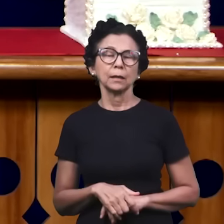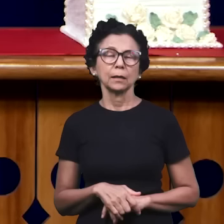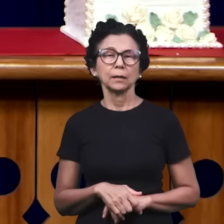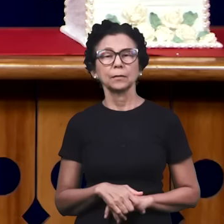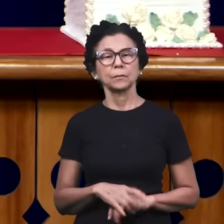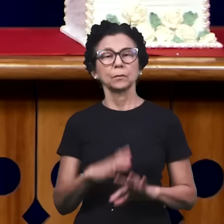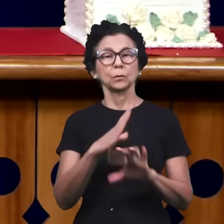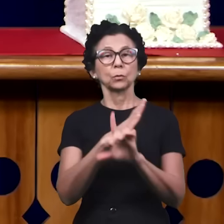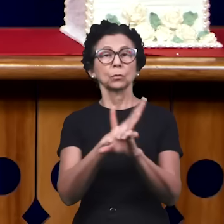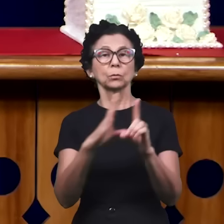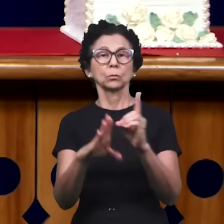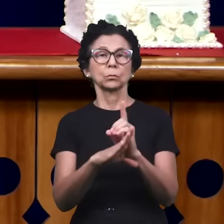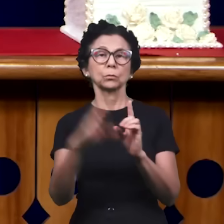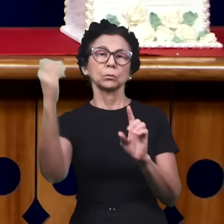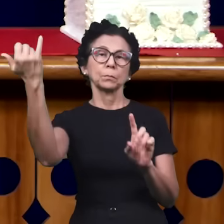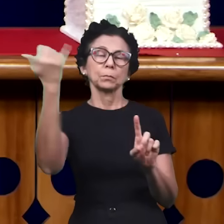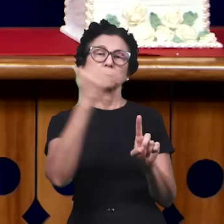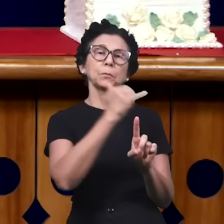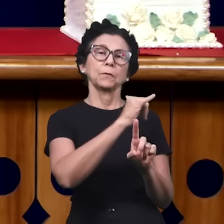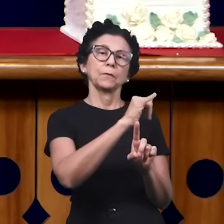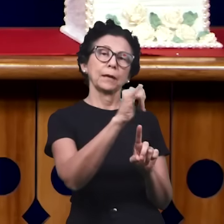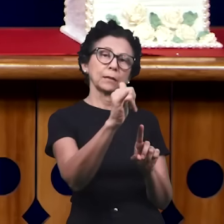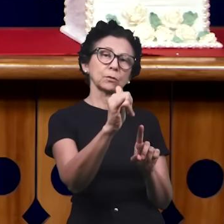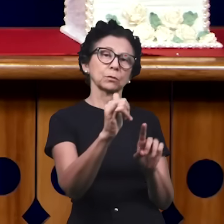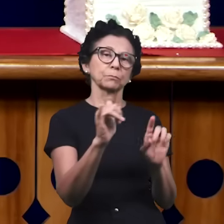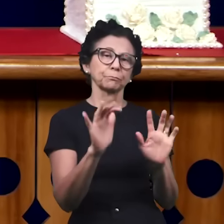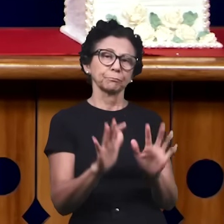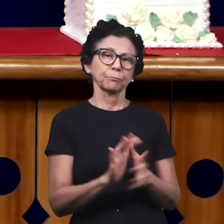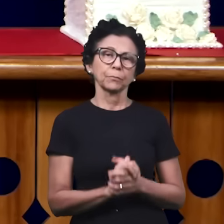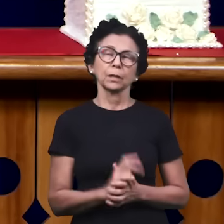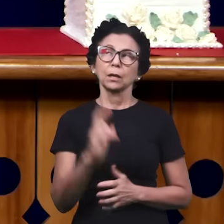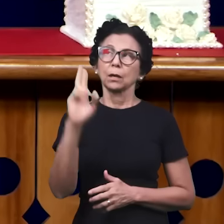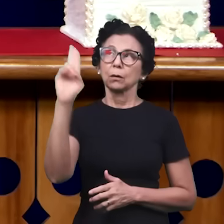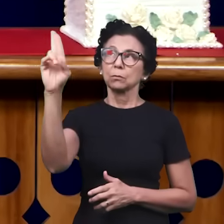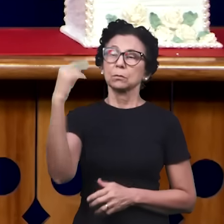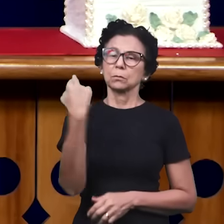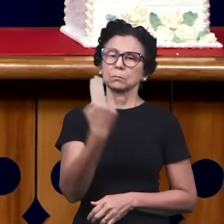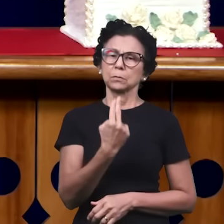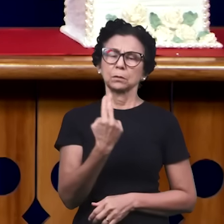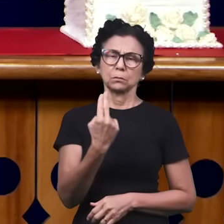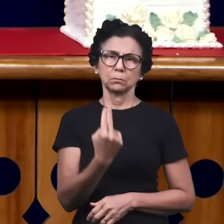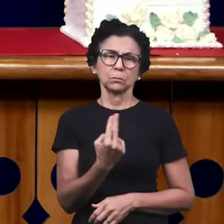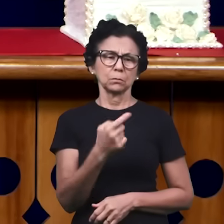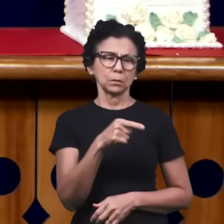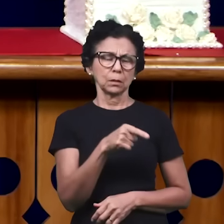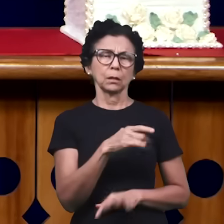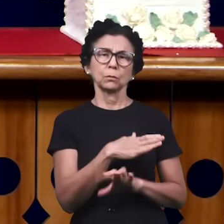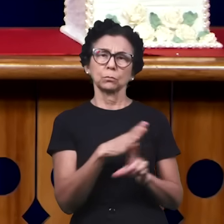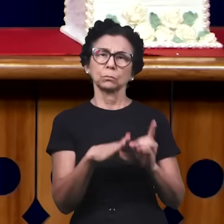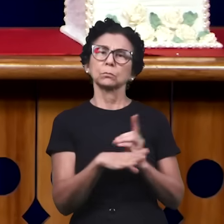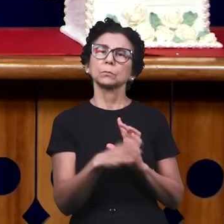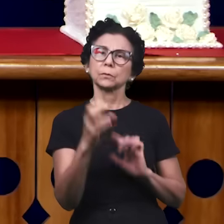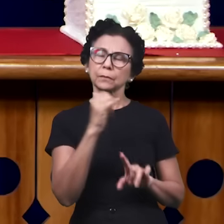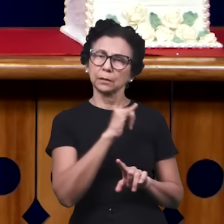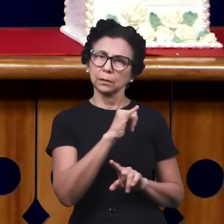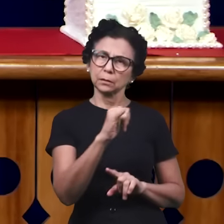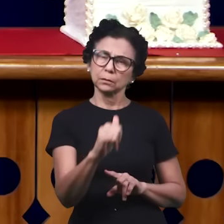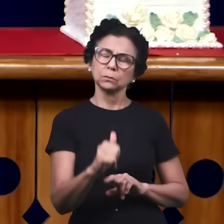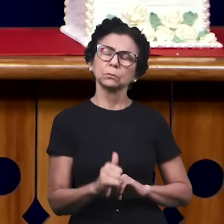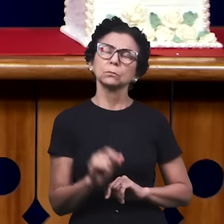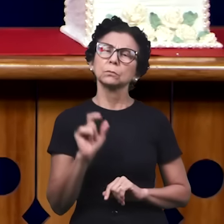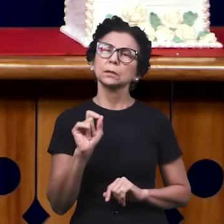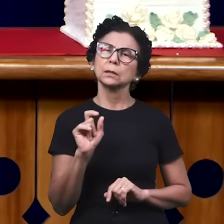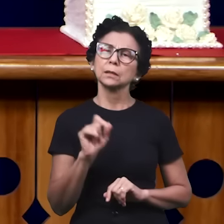profético. À medida que eu sou um instrumento nas mãos do Senhor, o Senhor vai me usar no momento do culto profético. O que é o